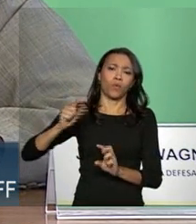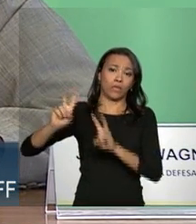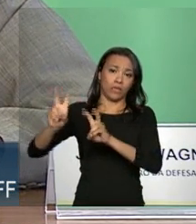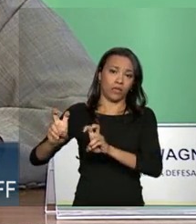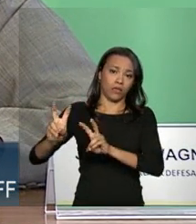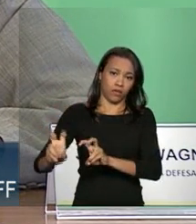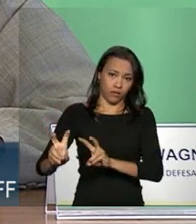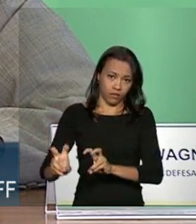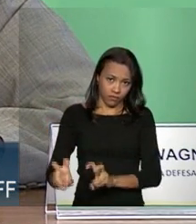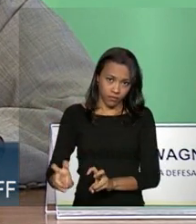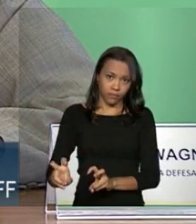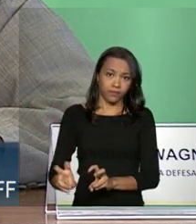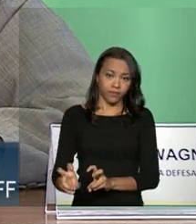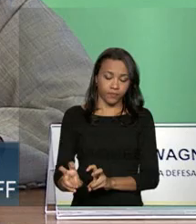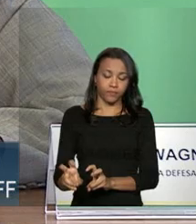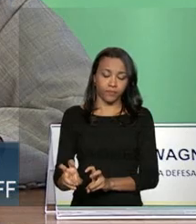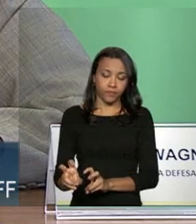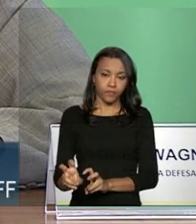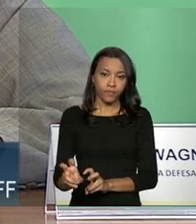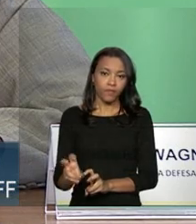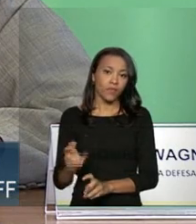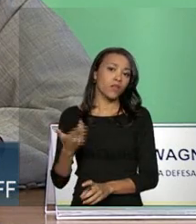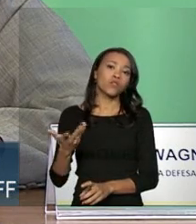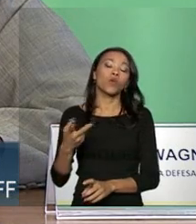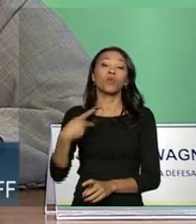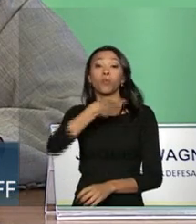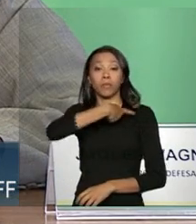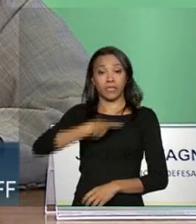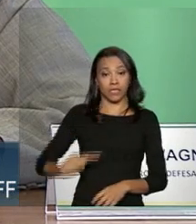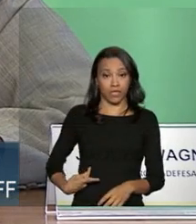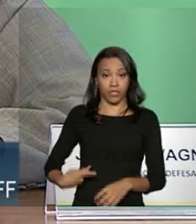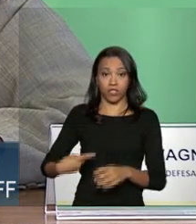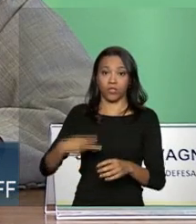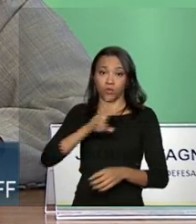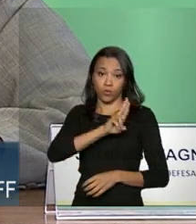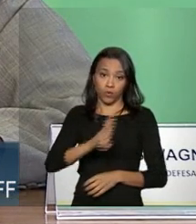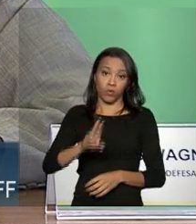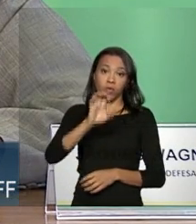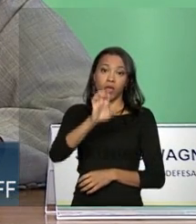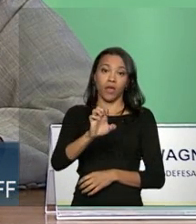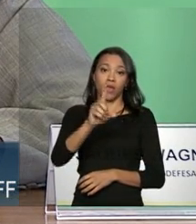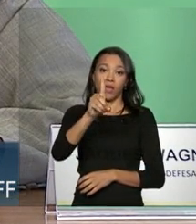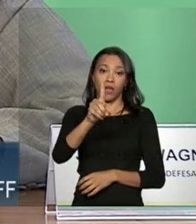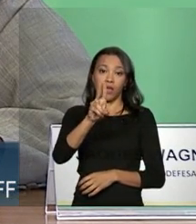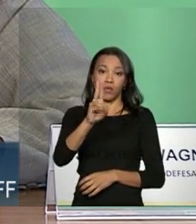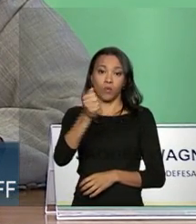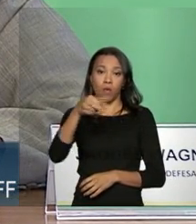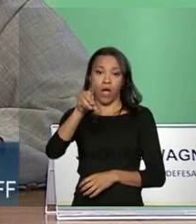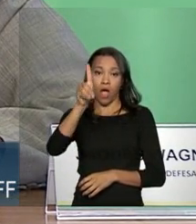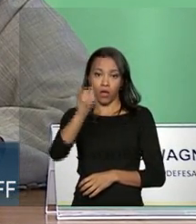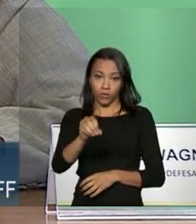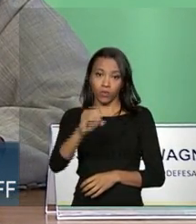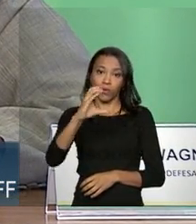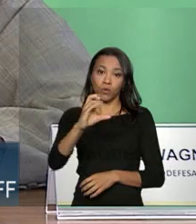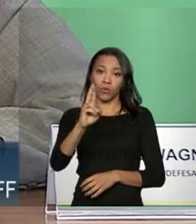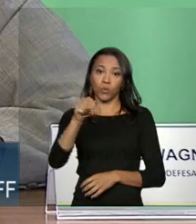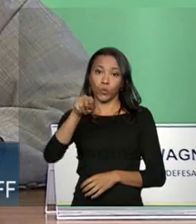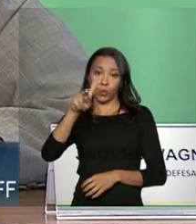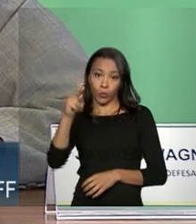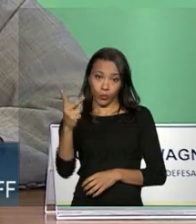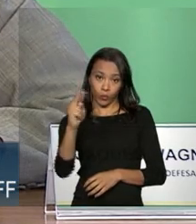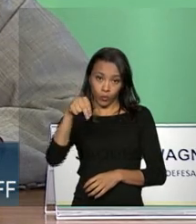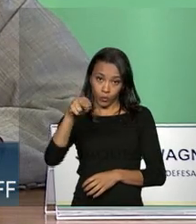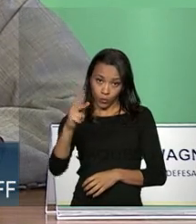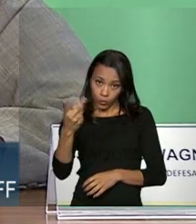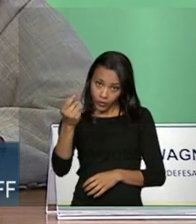Em relação ao presidente Eduardo Cunha, eu não diria que é uma preocupação específica. Eu mesmo me